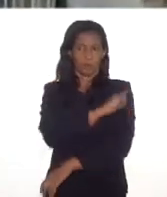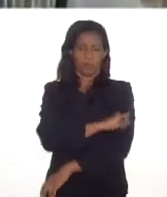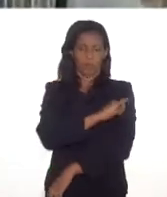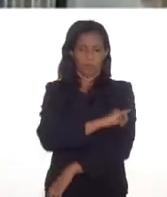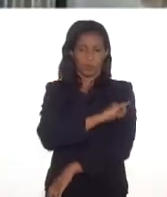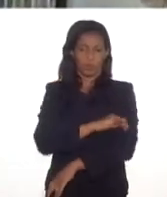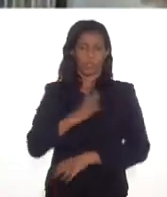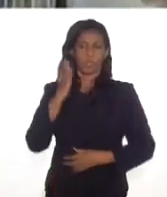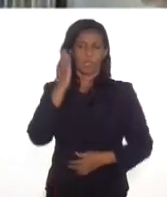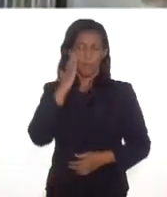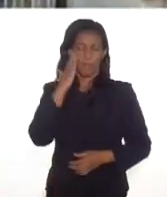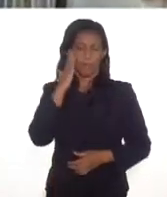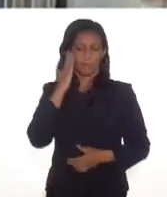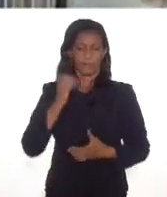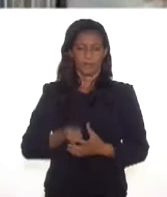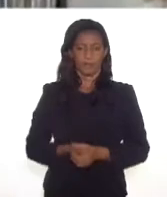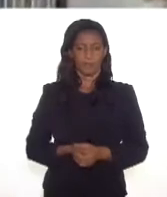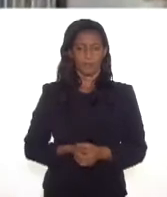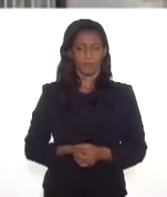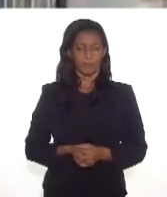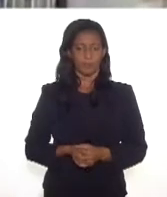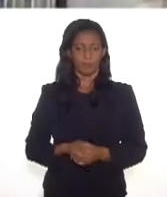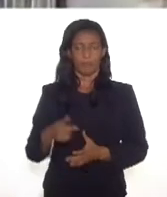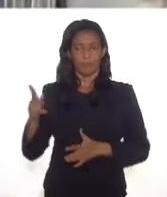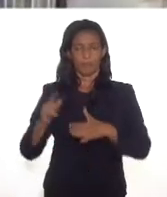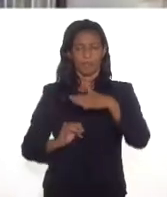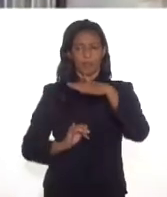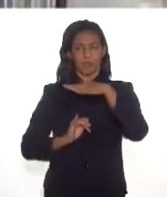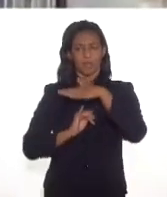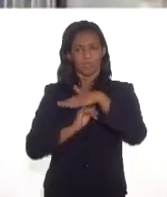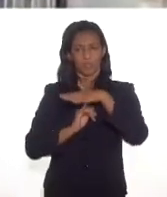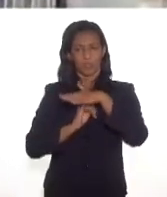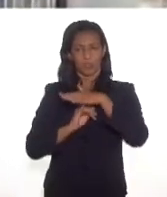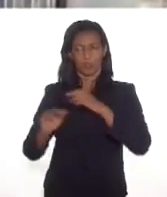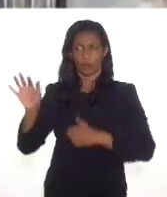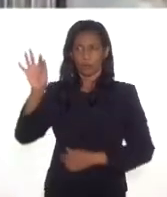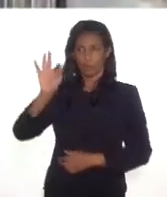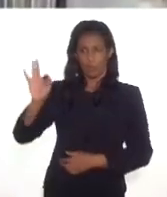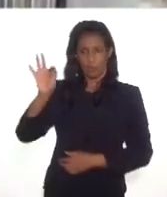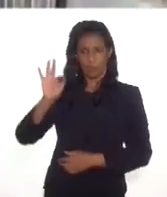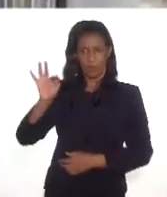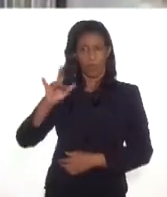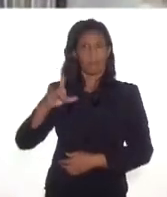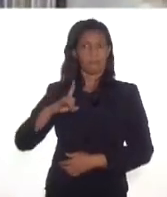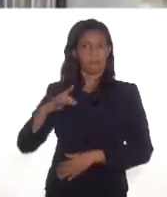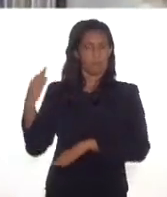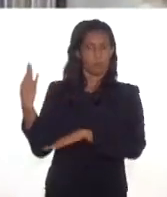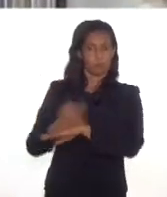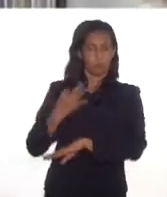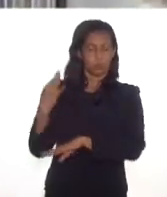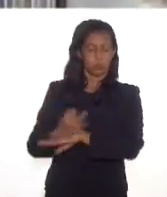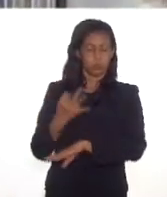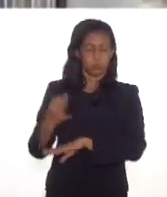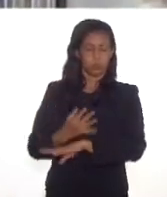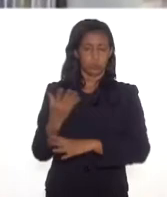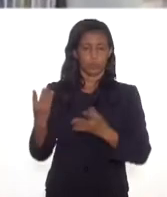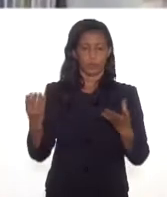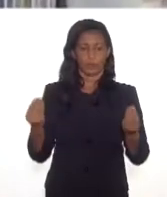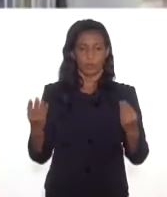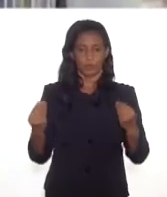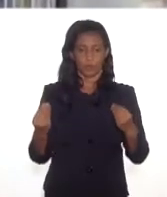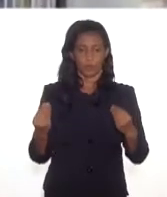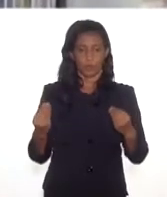Nós sabemos que essas instituições universitárias têm penado muito ultimamente por conta